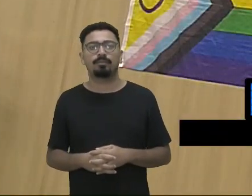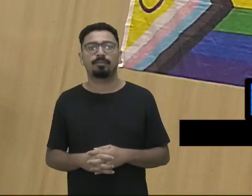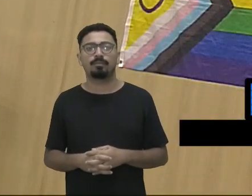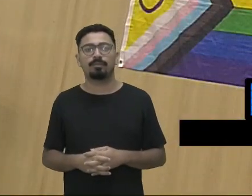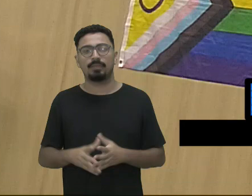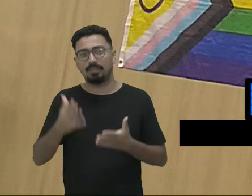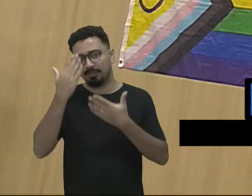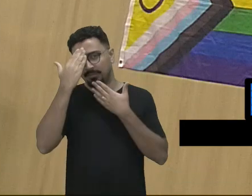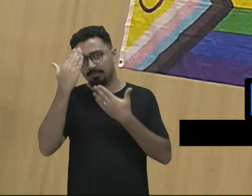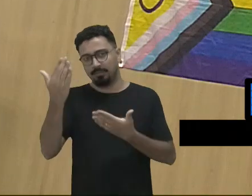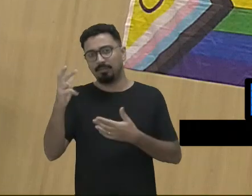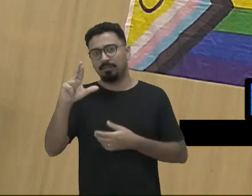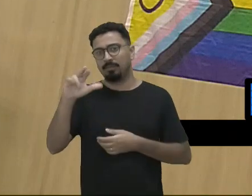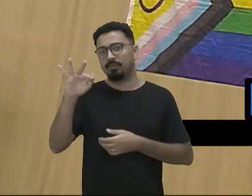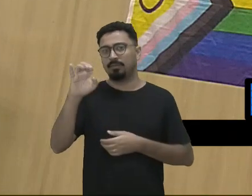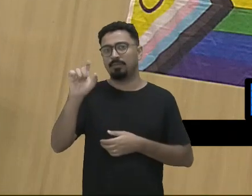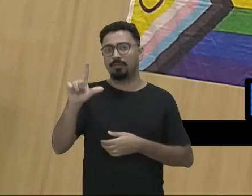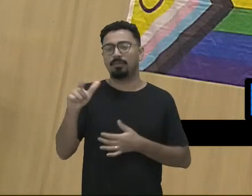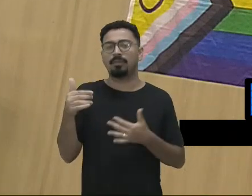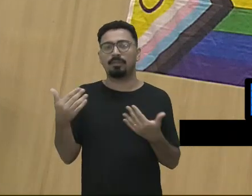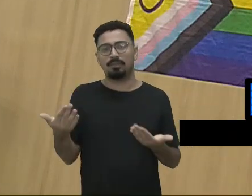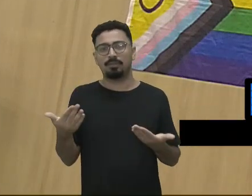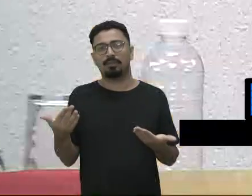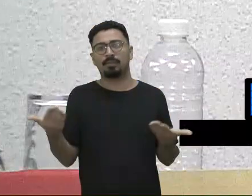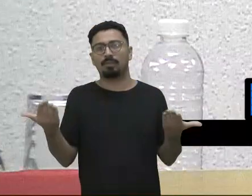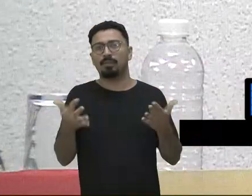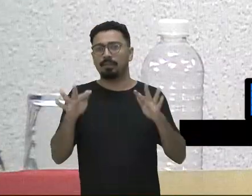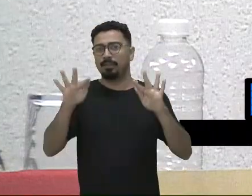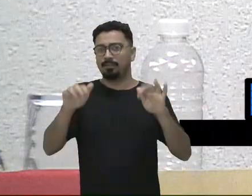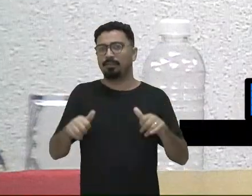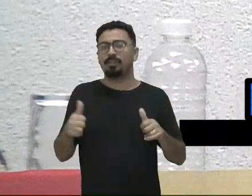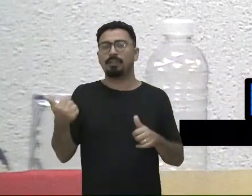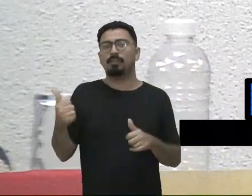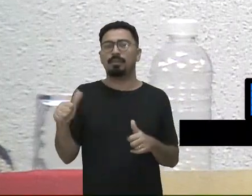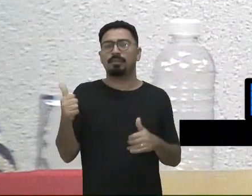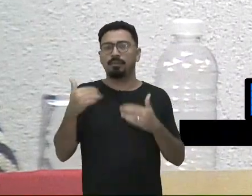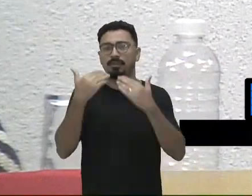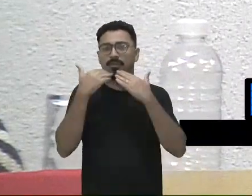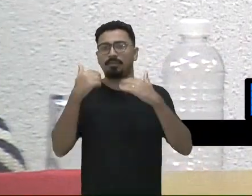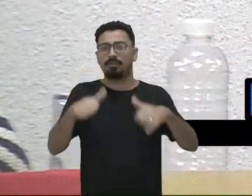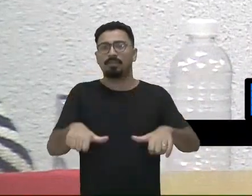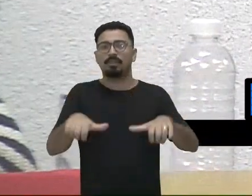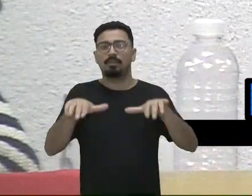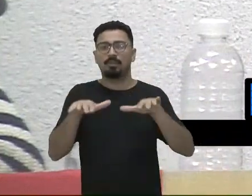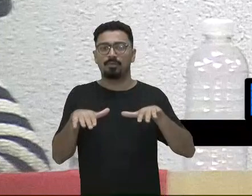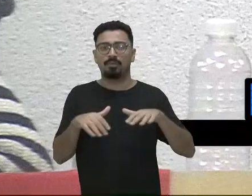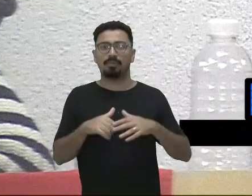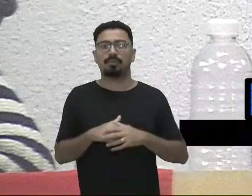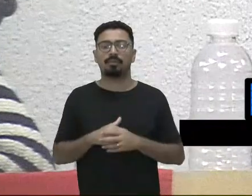Muito obrigada, Rafa. Bom, agora encaminhamos para o fim da nossa primeira audiência,